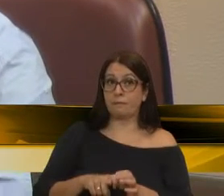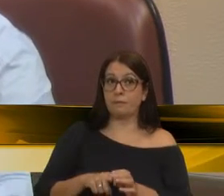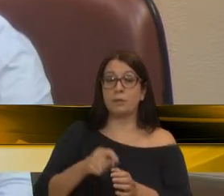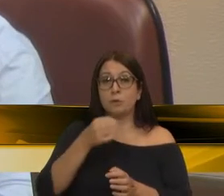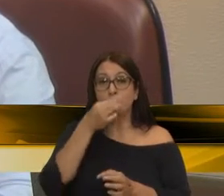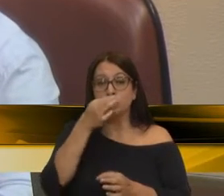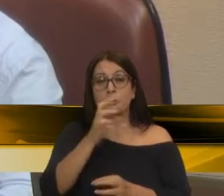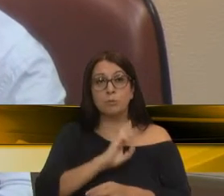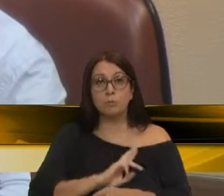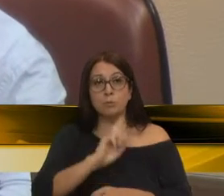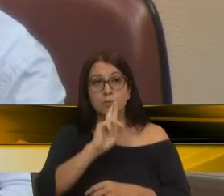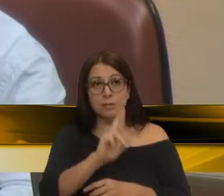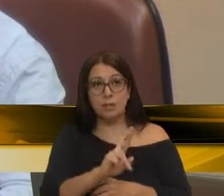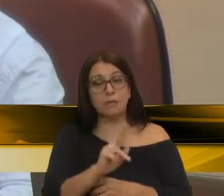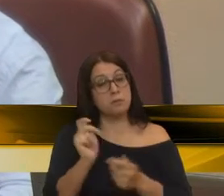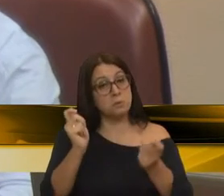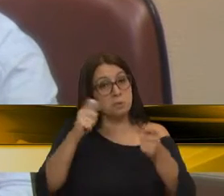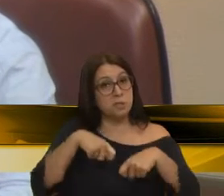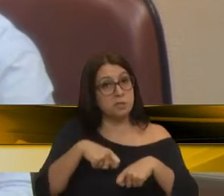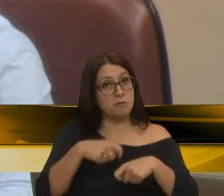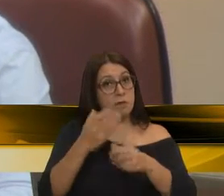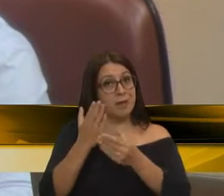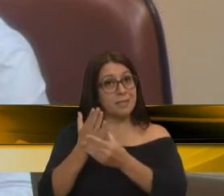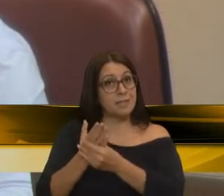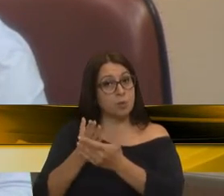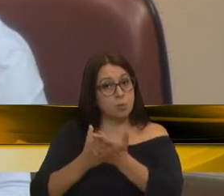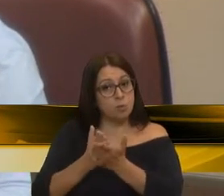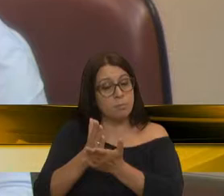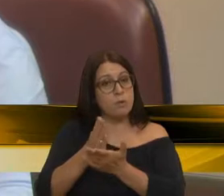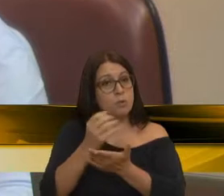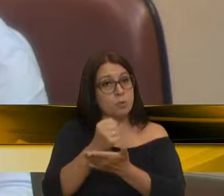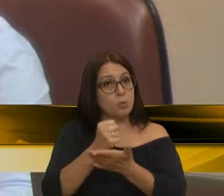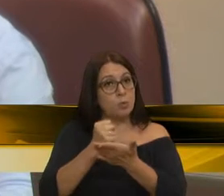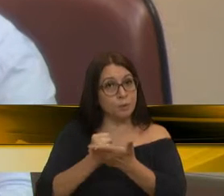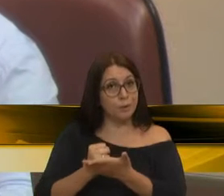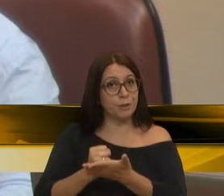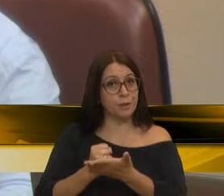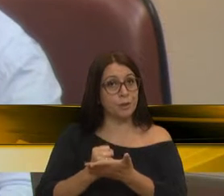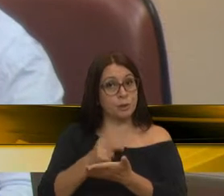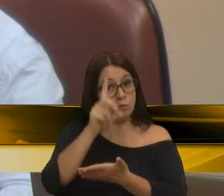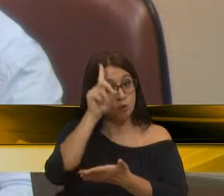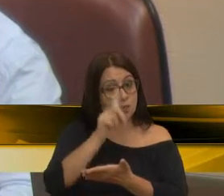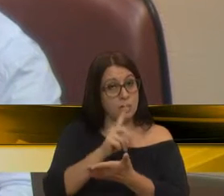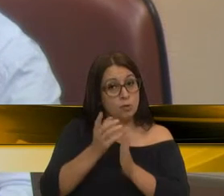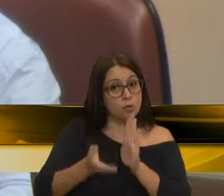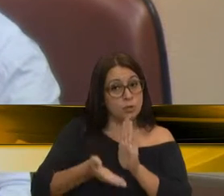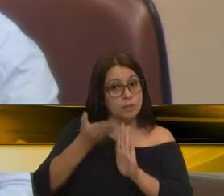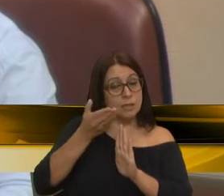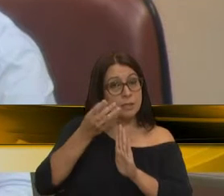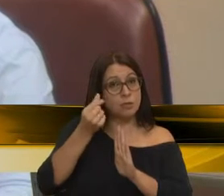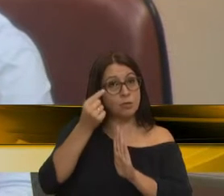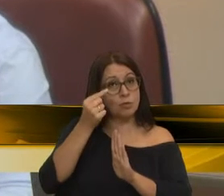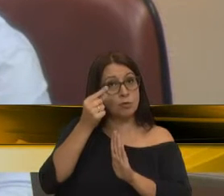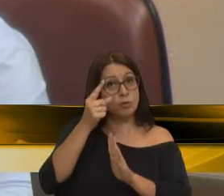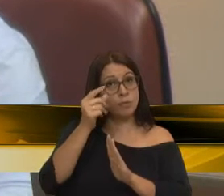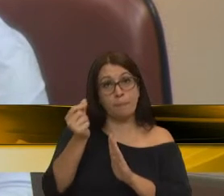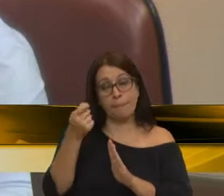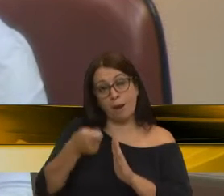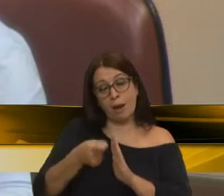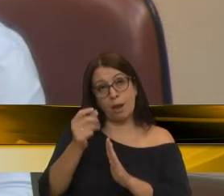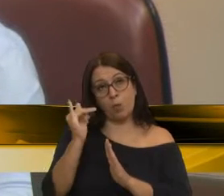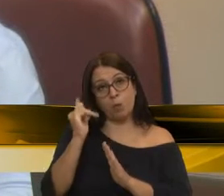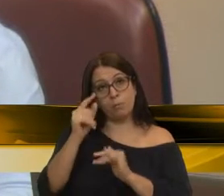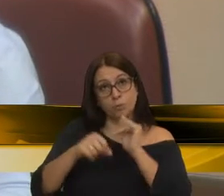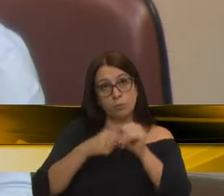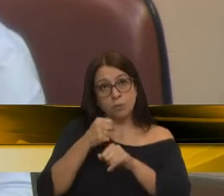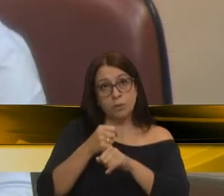que o resultado dessa possível ação de cumprimento contratual direito ao reajuste anual da tarifa poderá significar